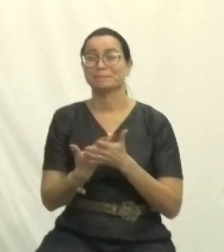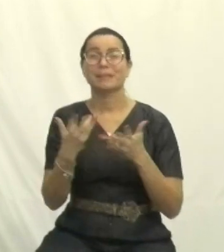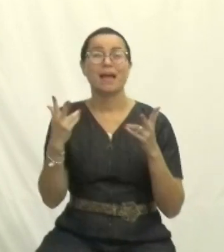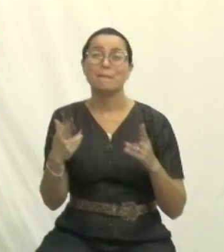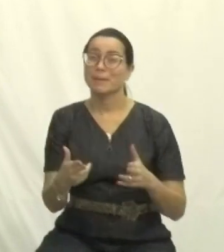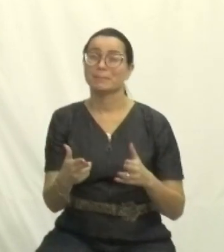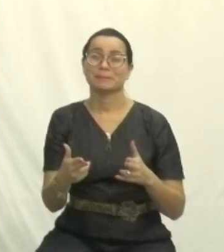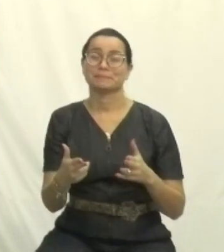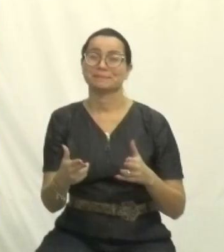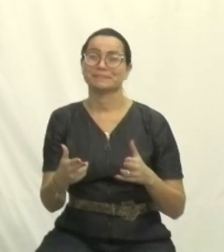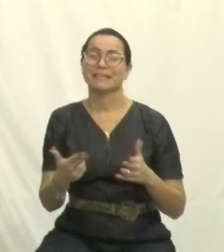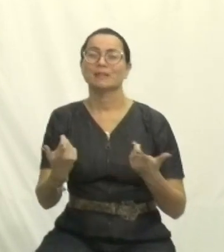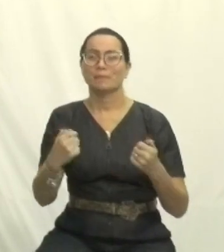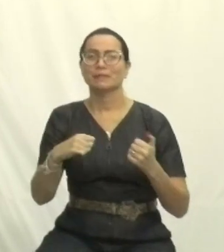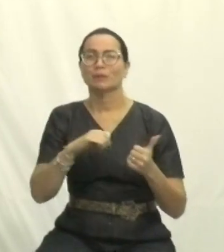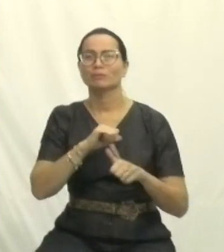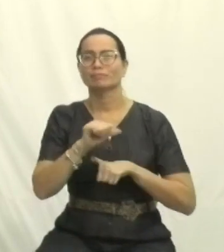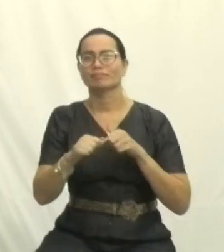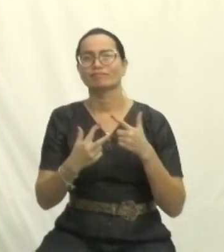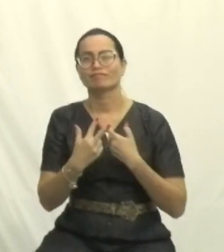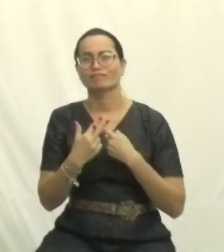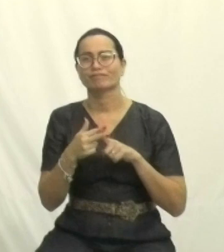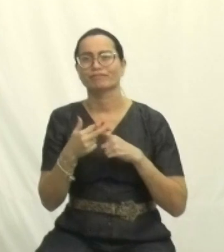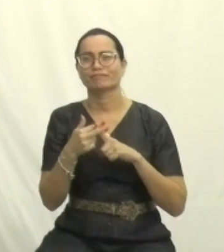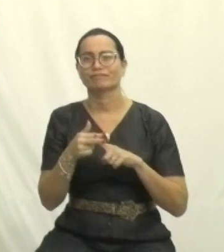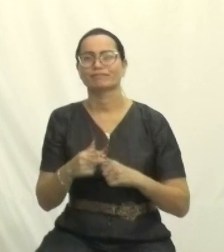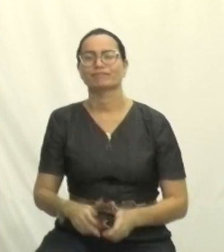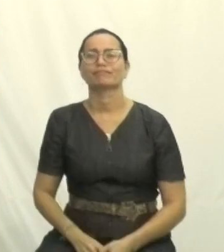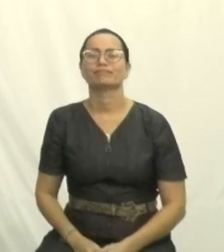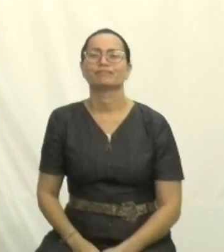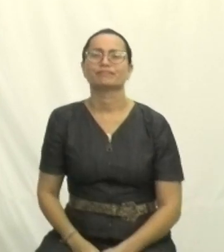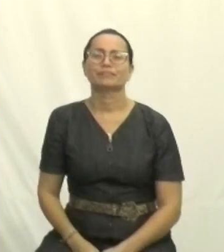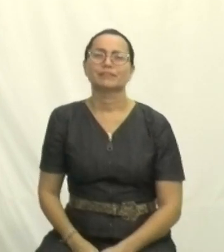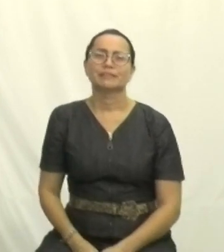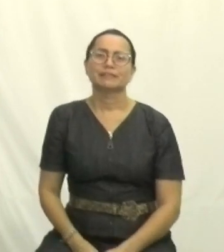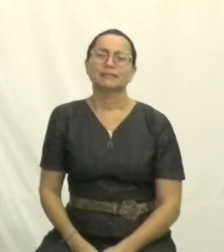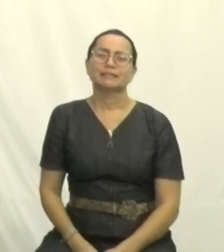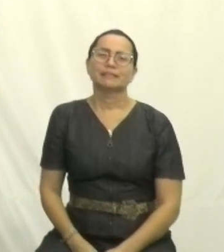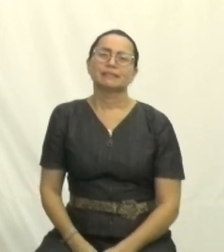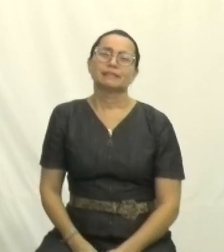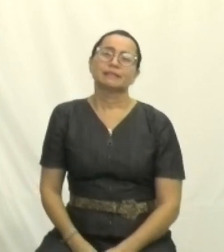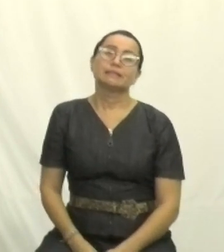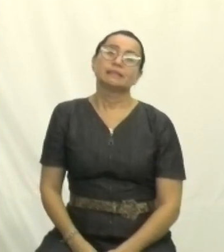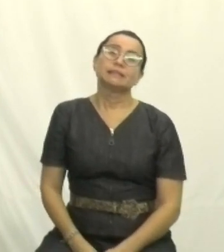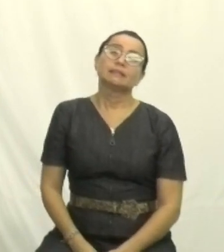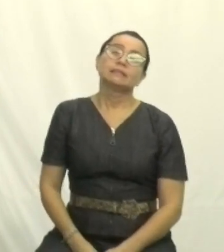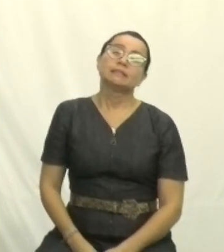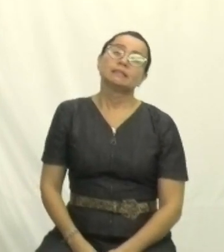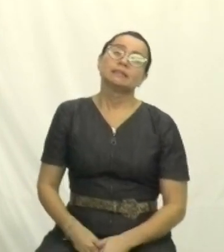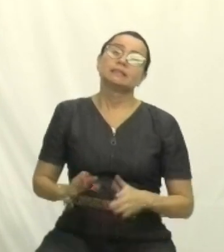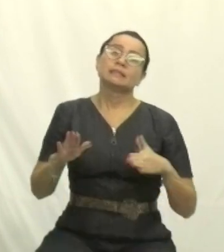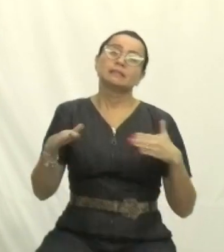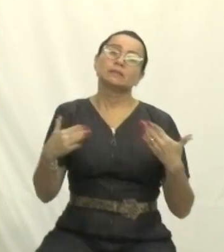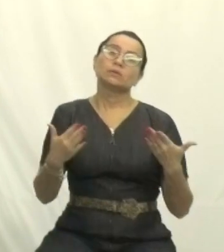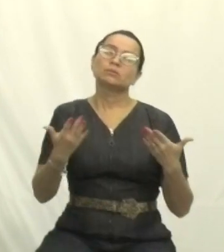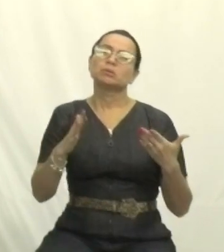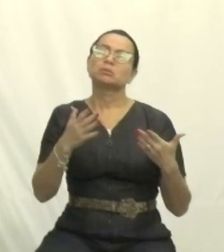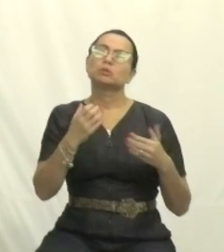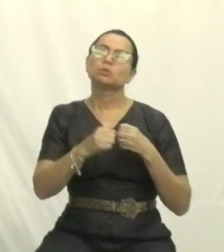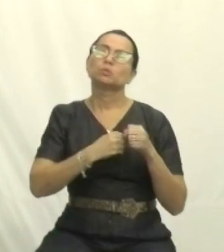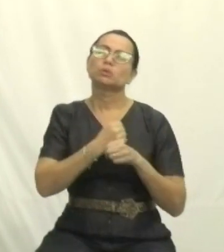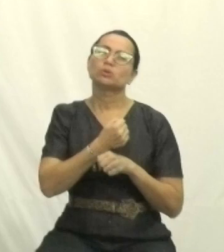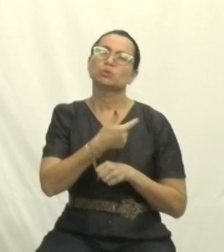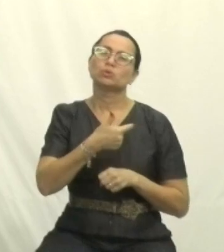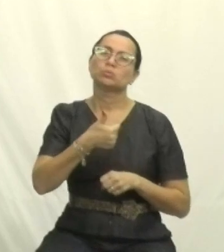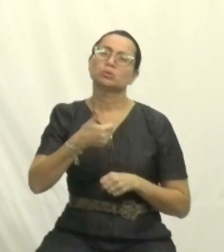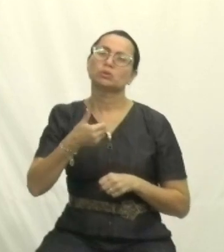mesma que nós tínhamos 50 anos depois. Então, quando nós tivemos aquela perda de parte da estrutura em 2016, nós